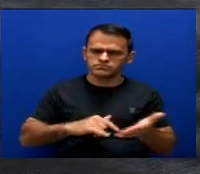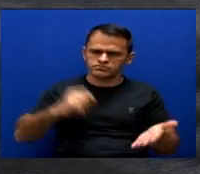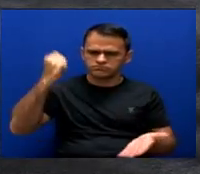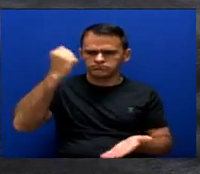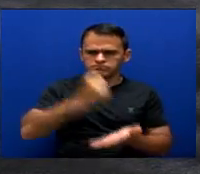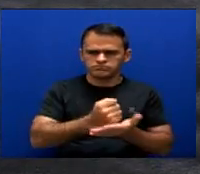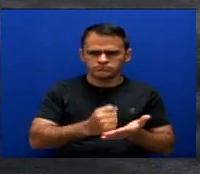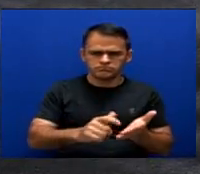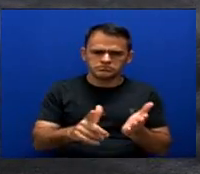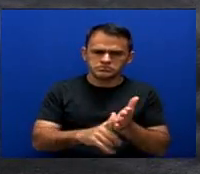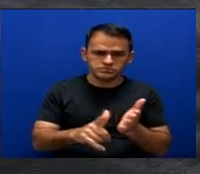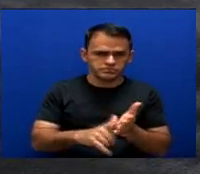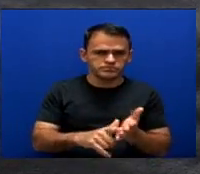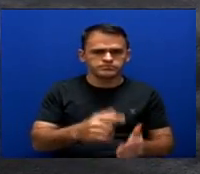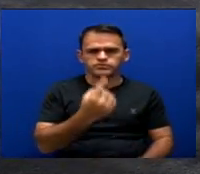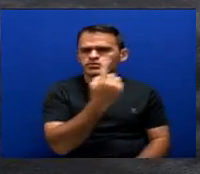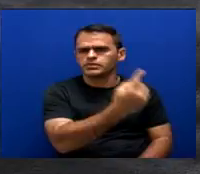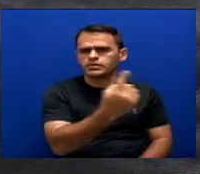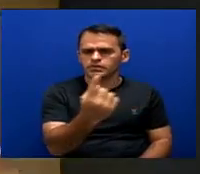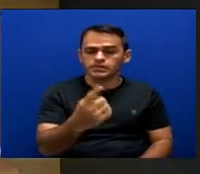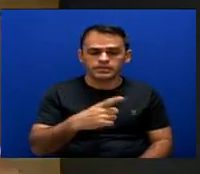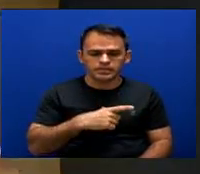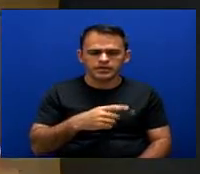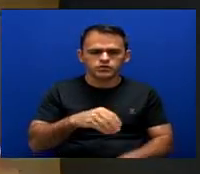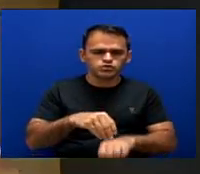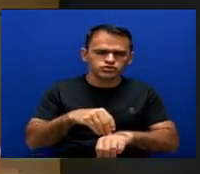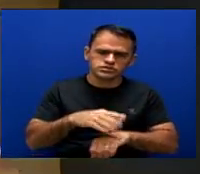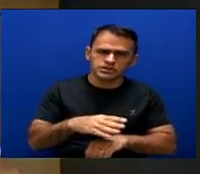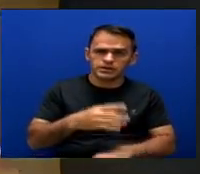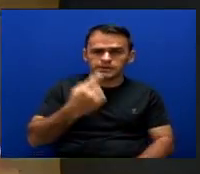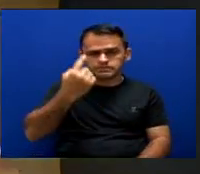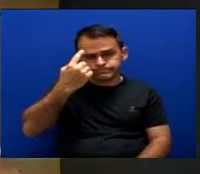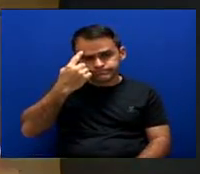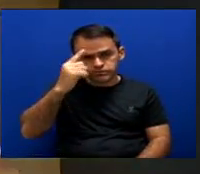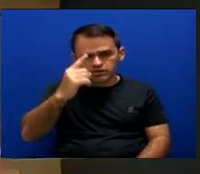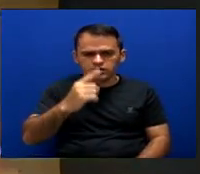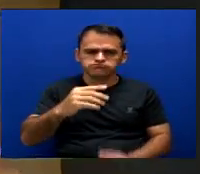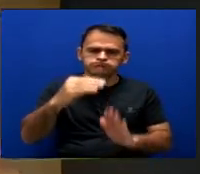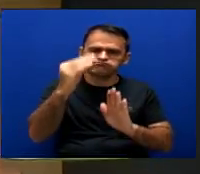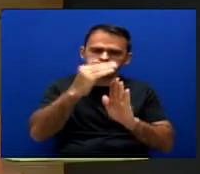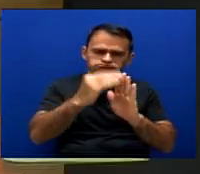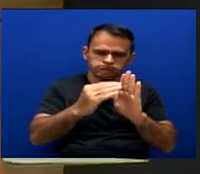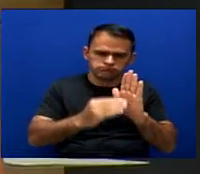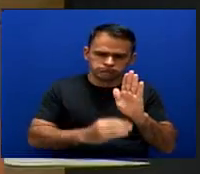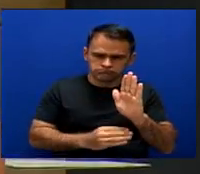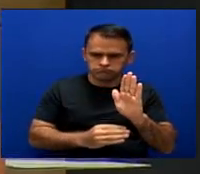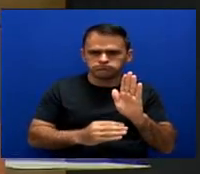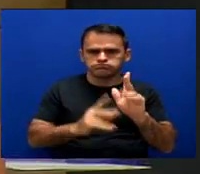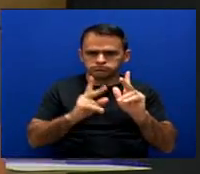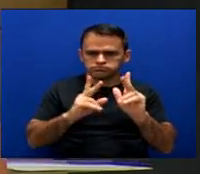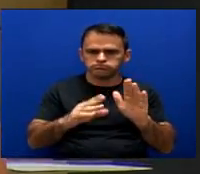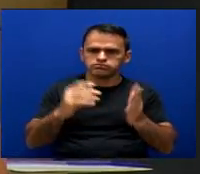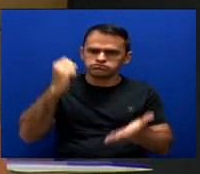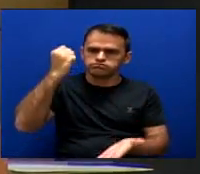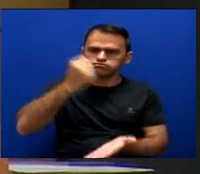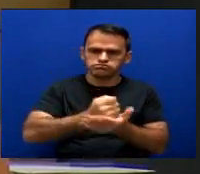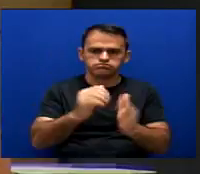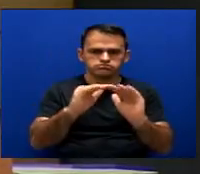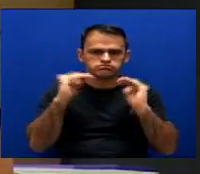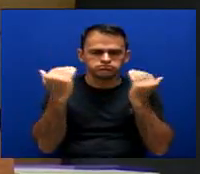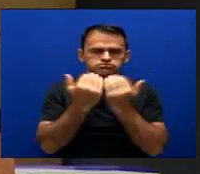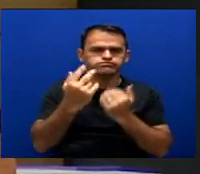então todos que estiveram aqui tem uma ideia sugestão sem receber esse documento semana com um documento oficial em nome da câmara municipal